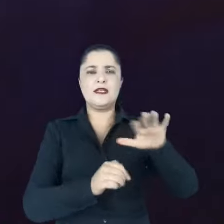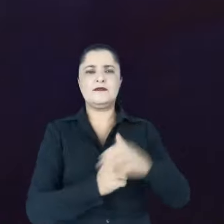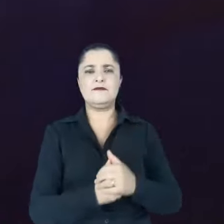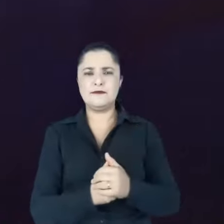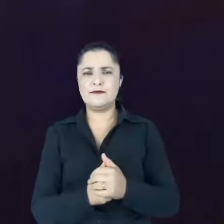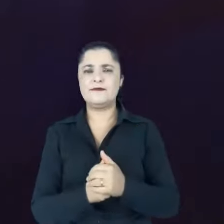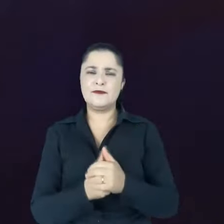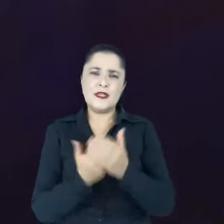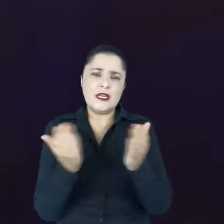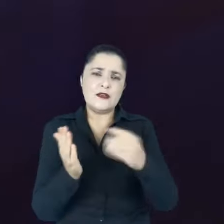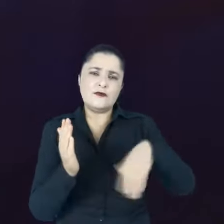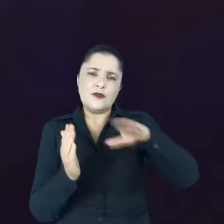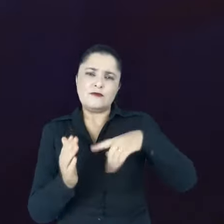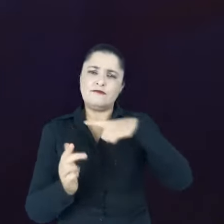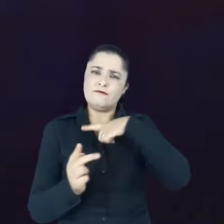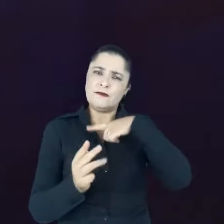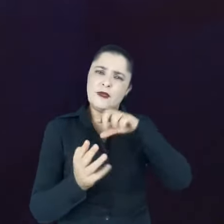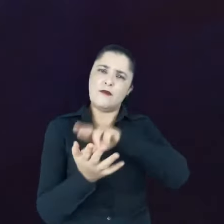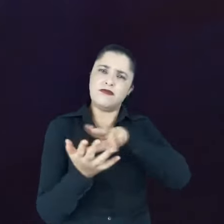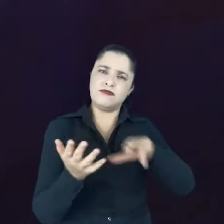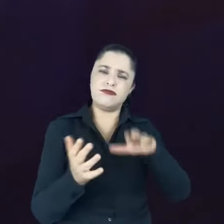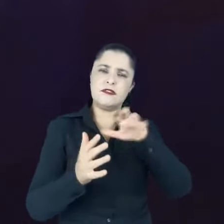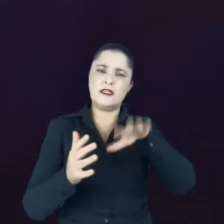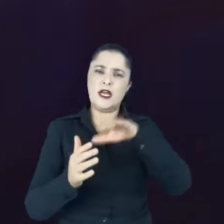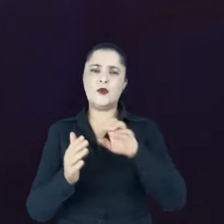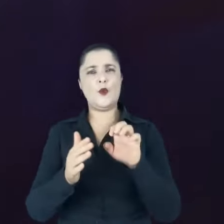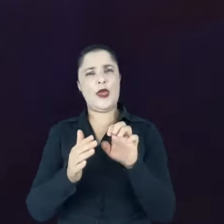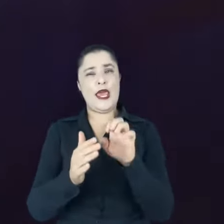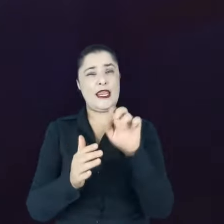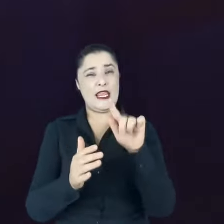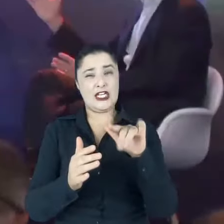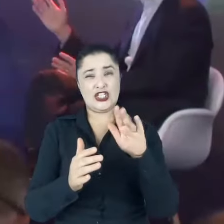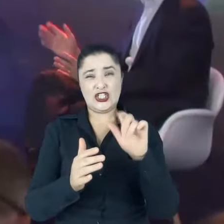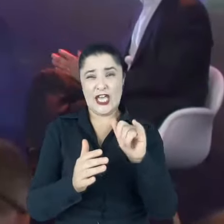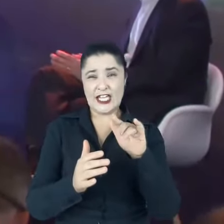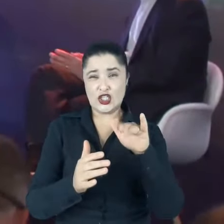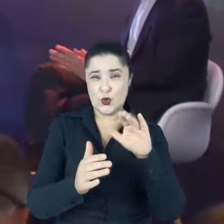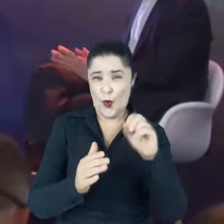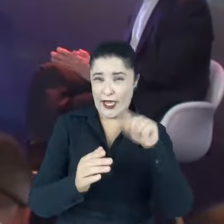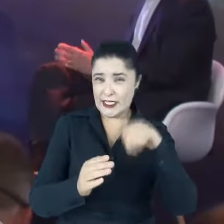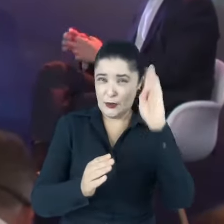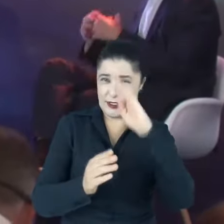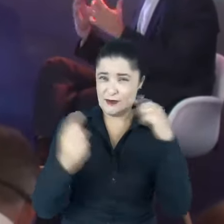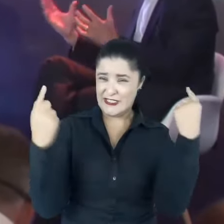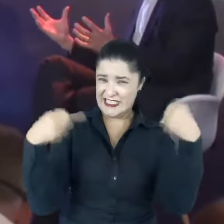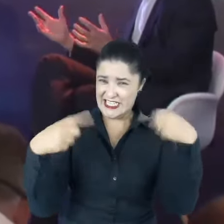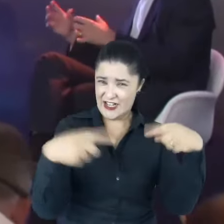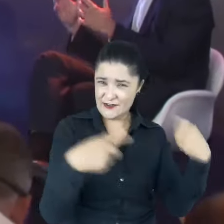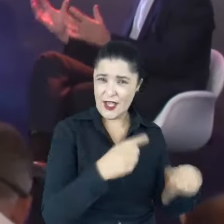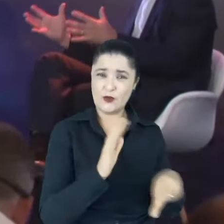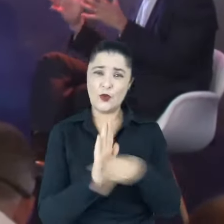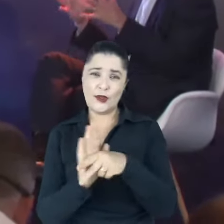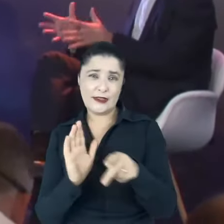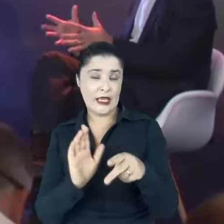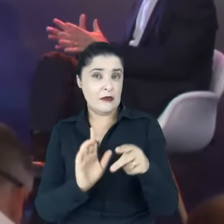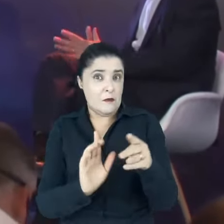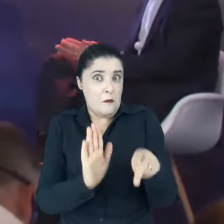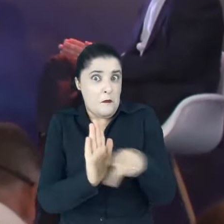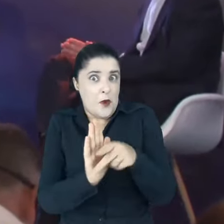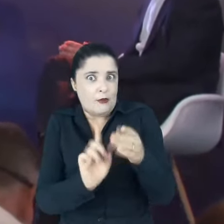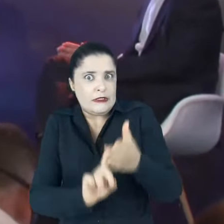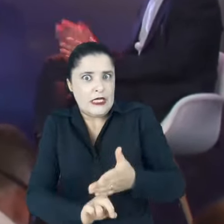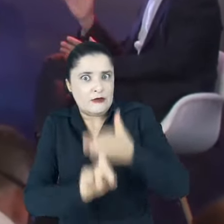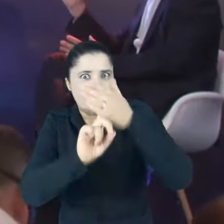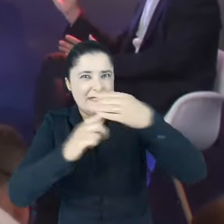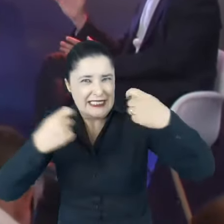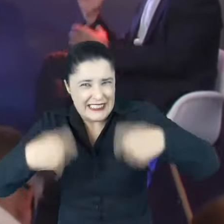tem um cenário energético desafiador no Brasil e a gente tem uma tecnologia e uma necessidade de energia específica em São